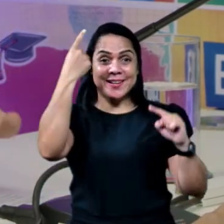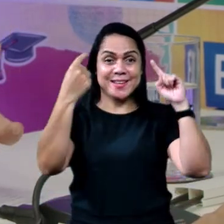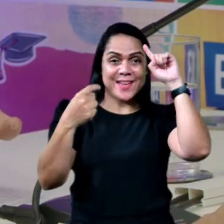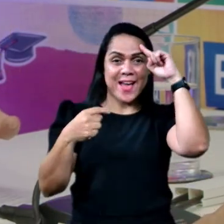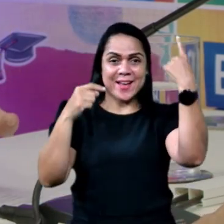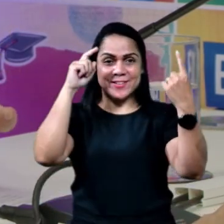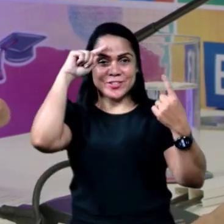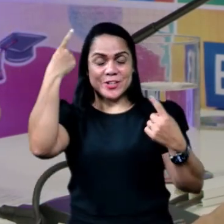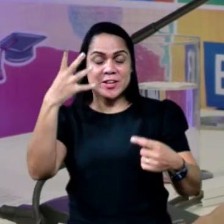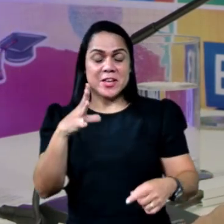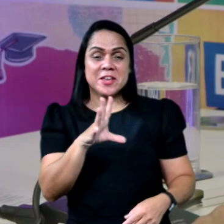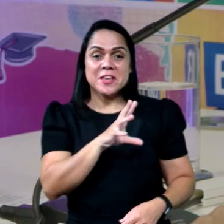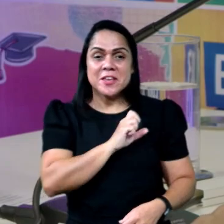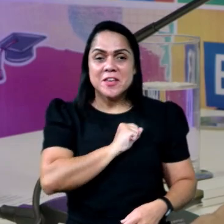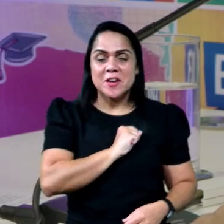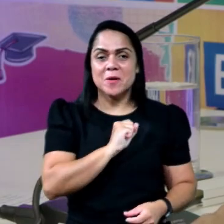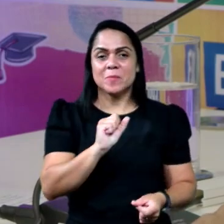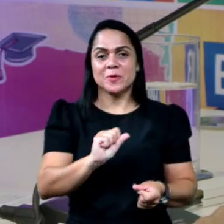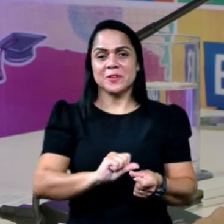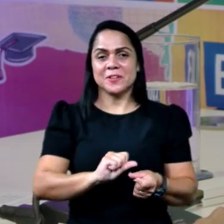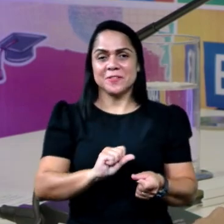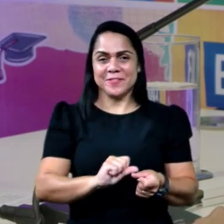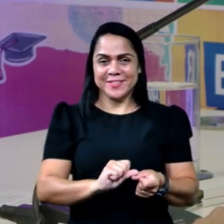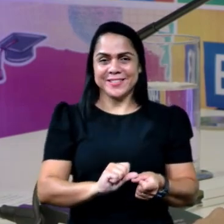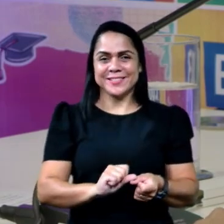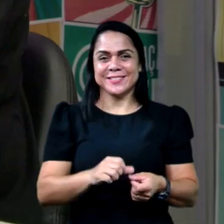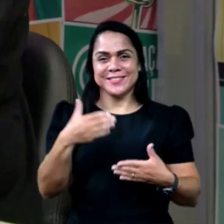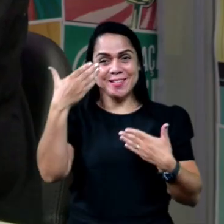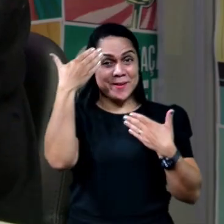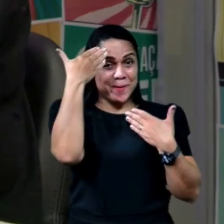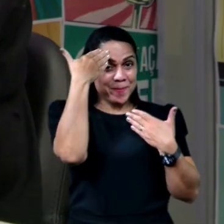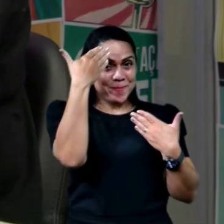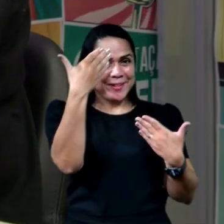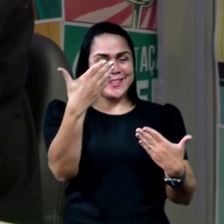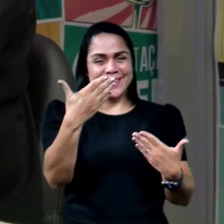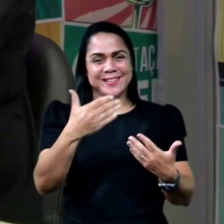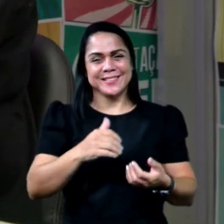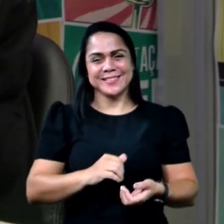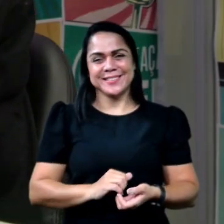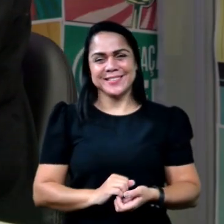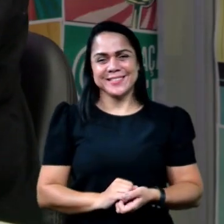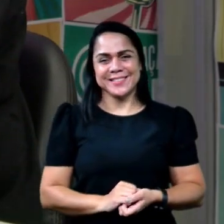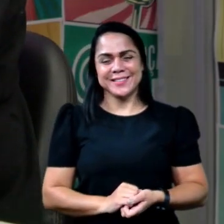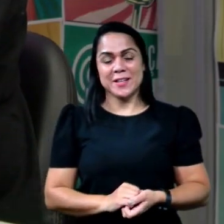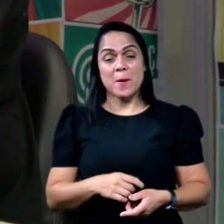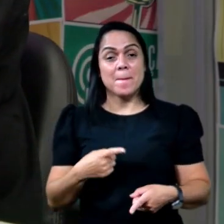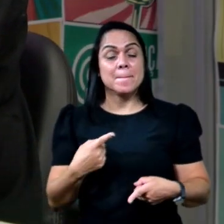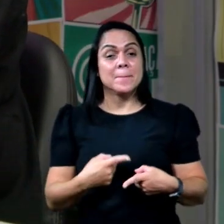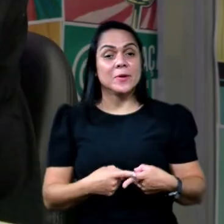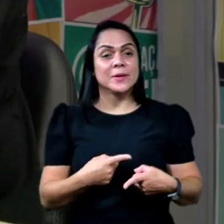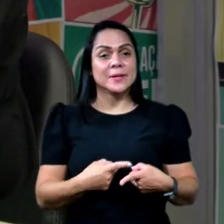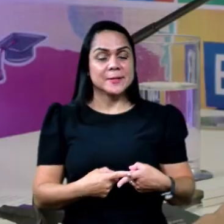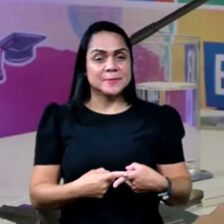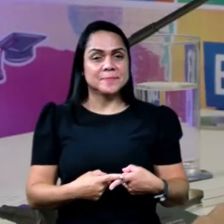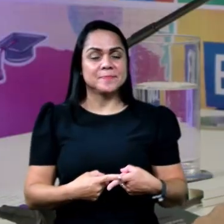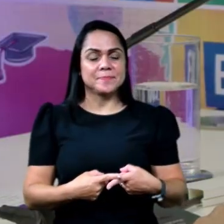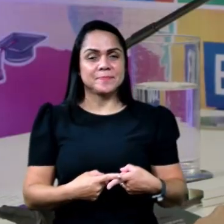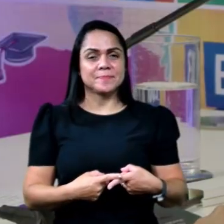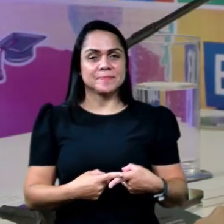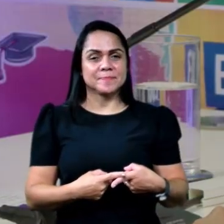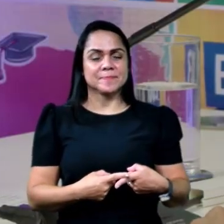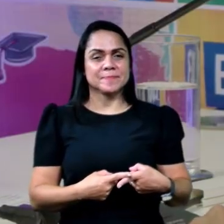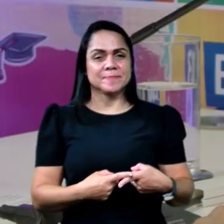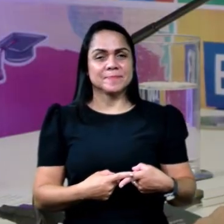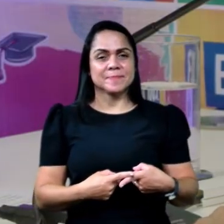ama o que faz. Terapia tem dia para mim, obrigada. Não vou nem mais fazer essa semana. Porque muito mais do